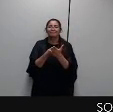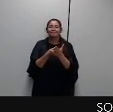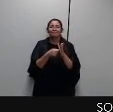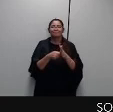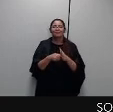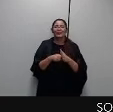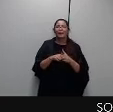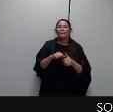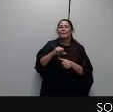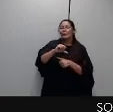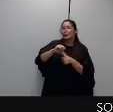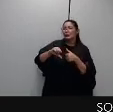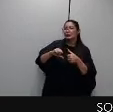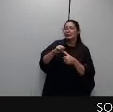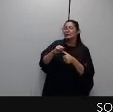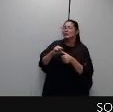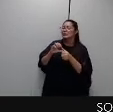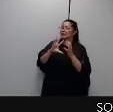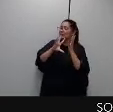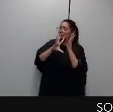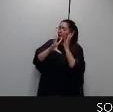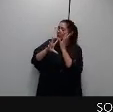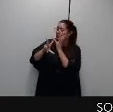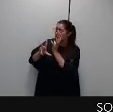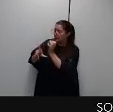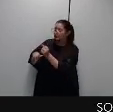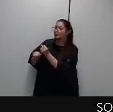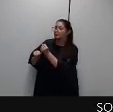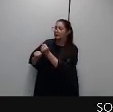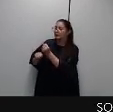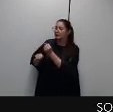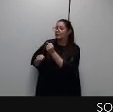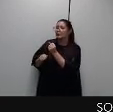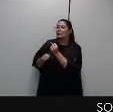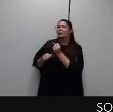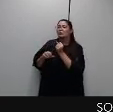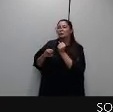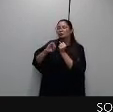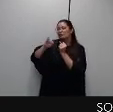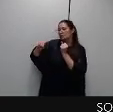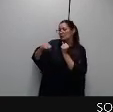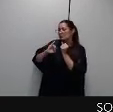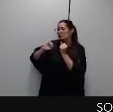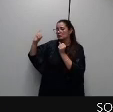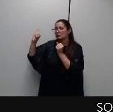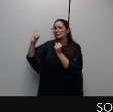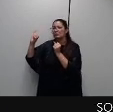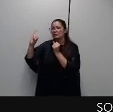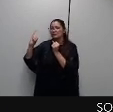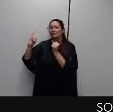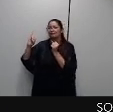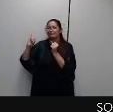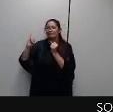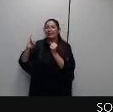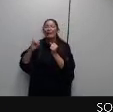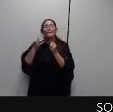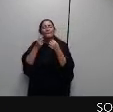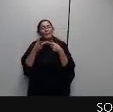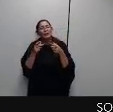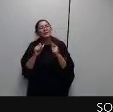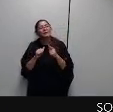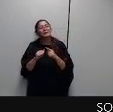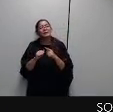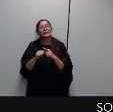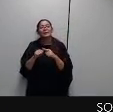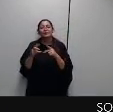corrigido e acrescido dos juros e multa de mora e demais encargos pois bem vistos esses